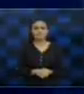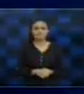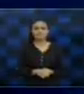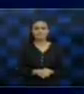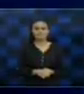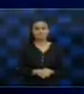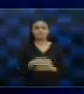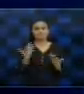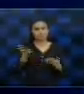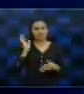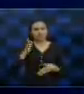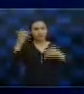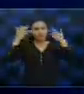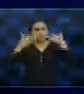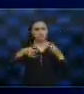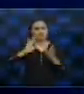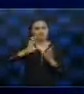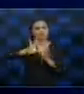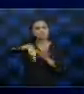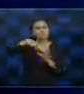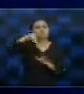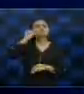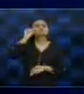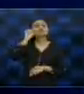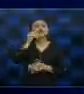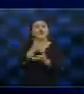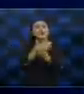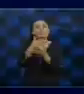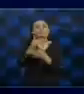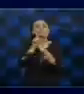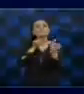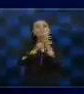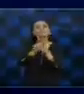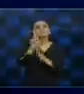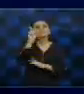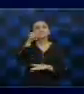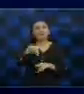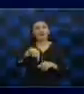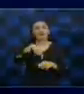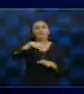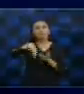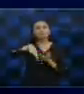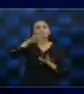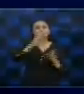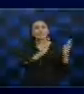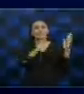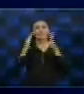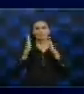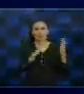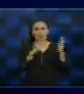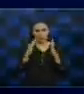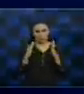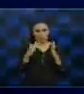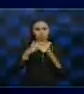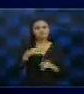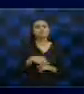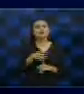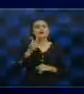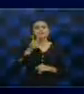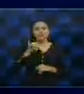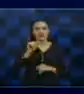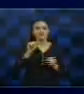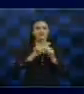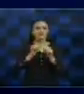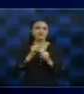foi dito, de acordo com o sorteio, quem começa a fazer as perguntas nestas duas rodadas deste bloco é o candidato Marcelo